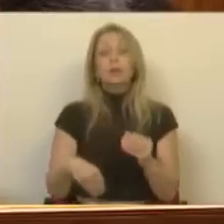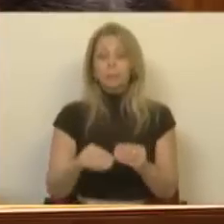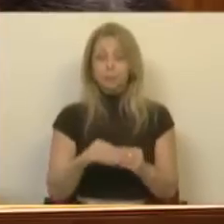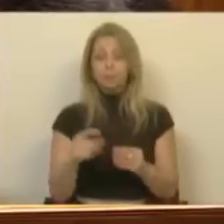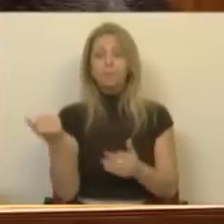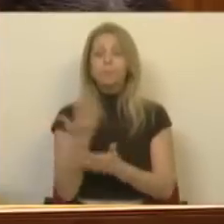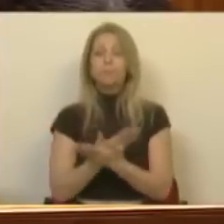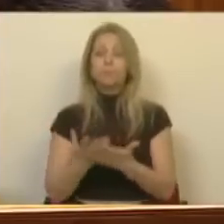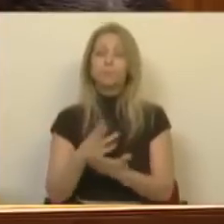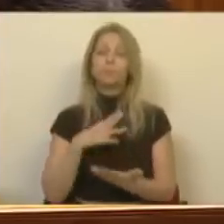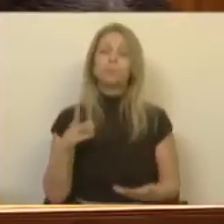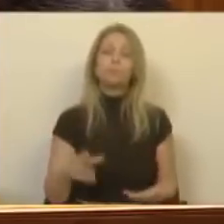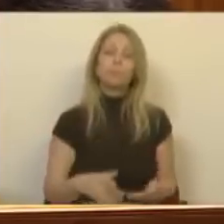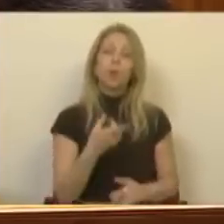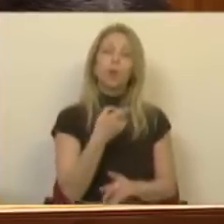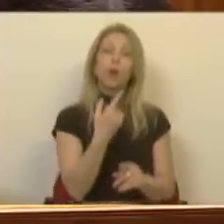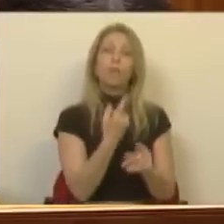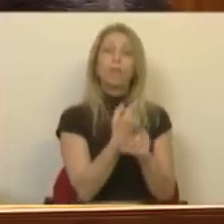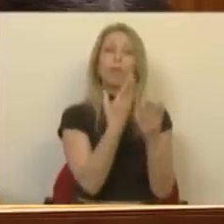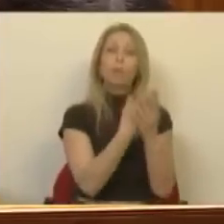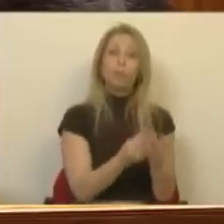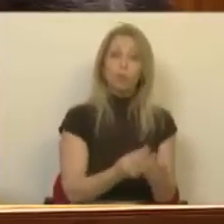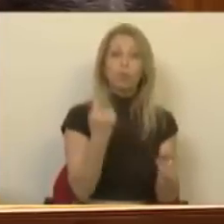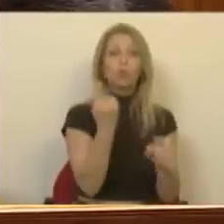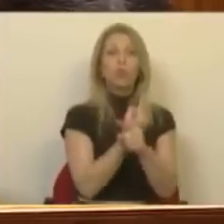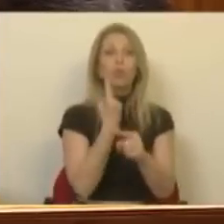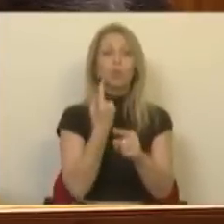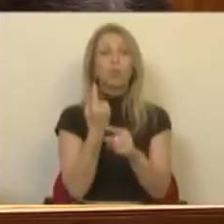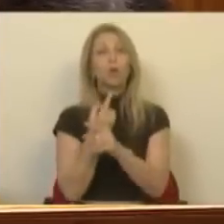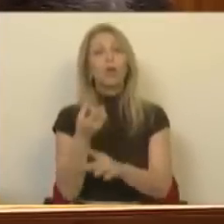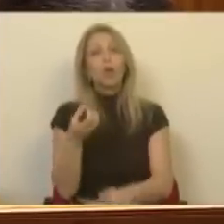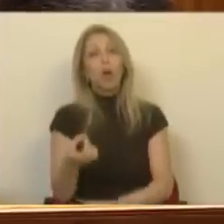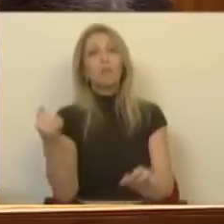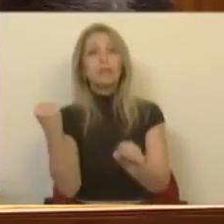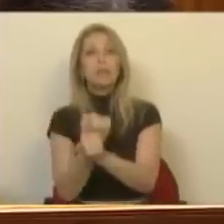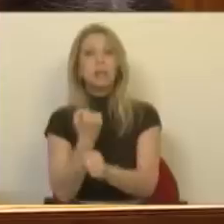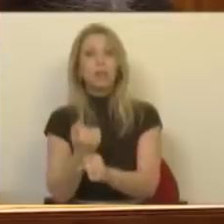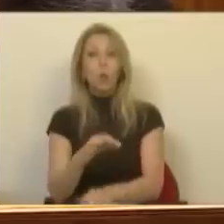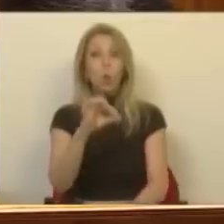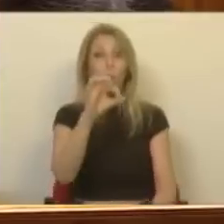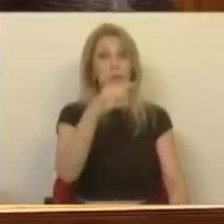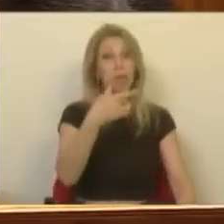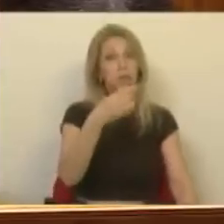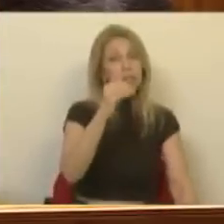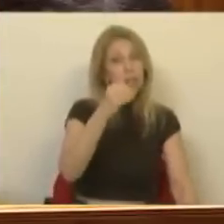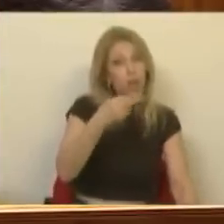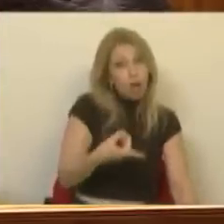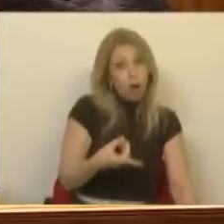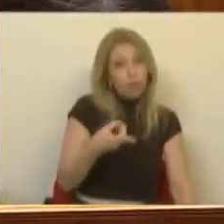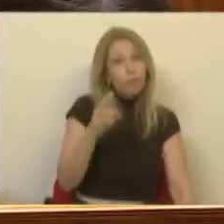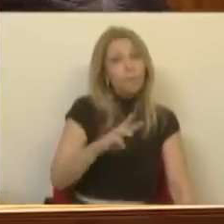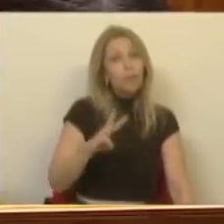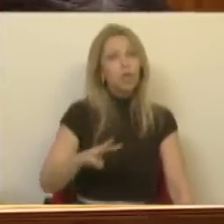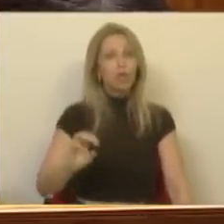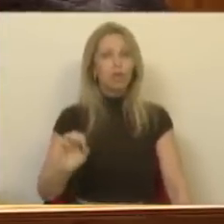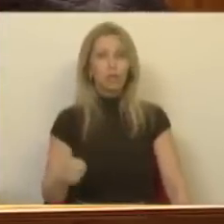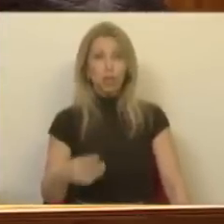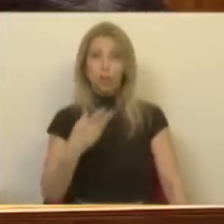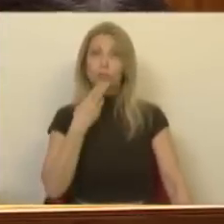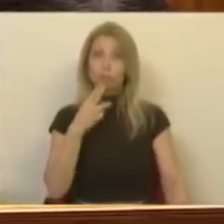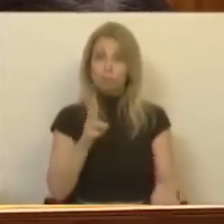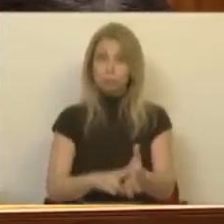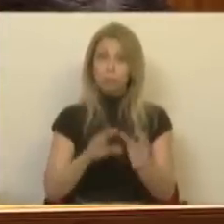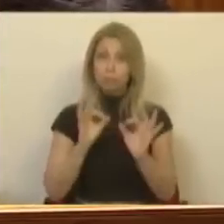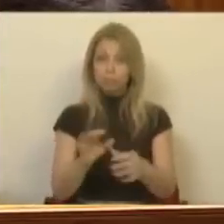entre Novos Produtos e novos serviços 8.700 milhões de euros e isto é que de facto é absolutamente transformador